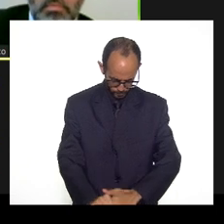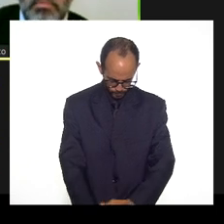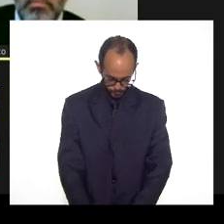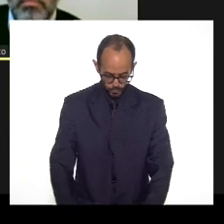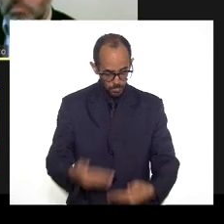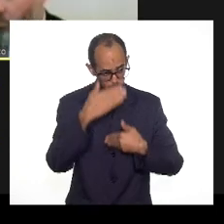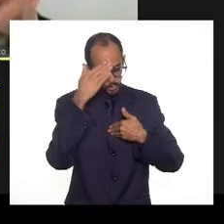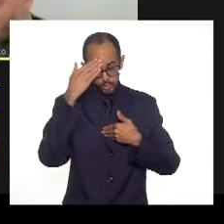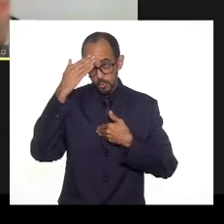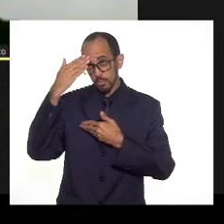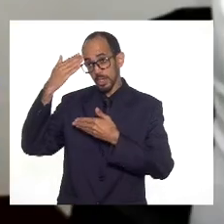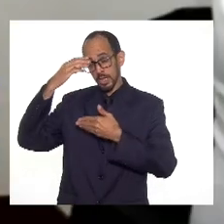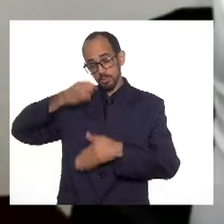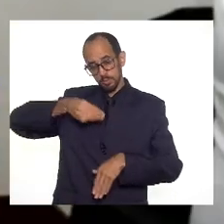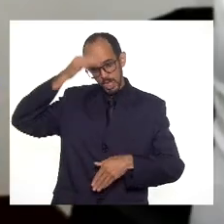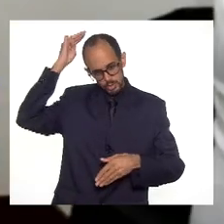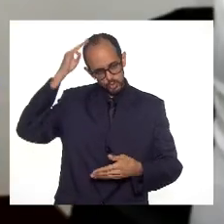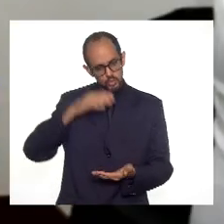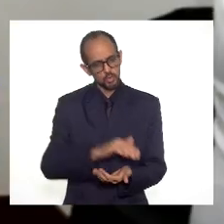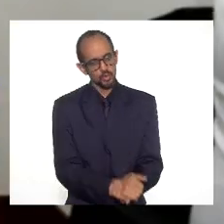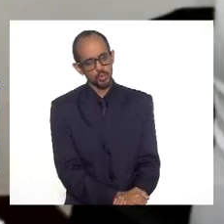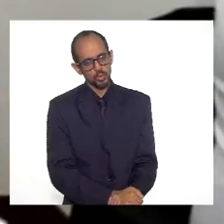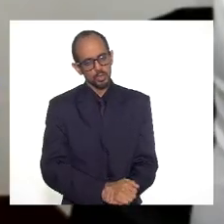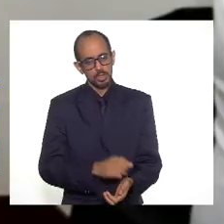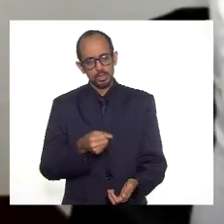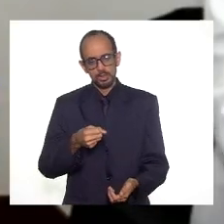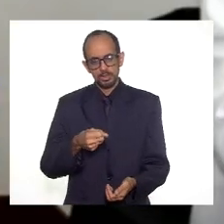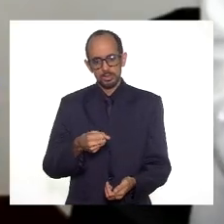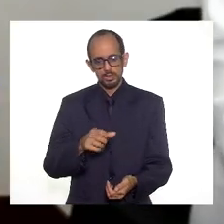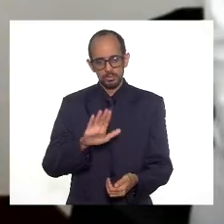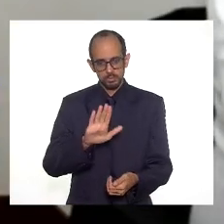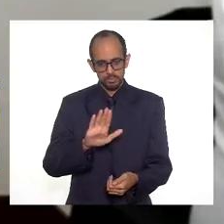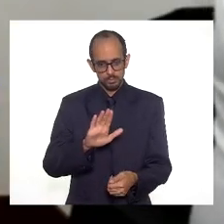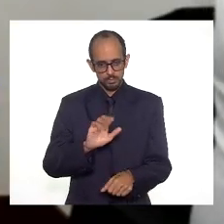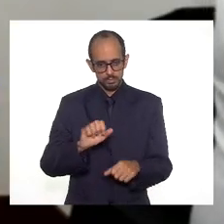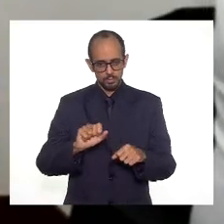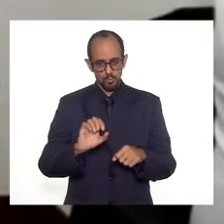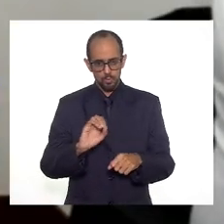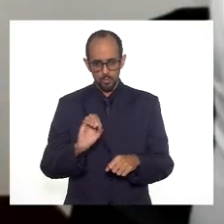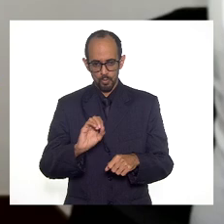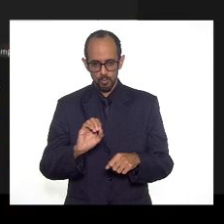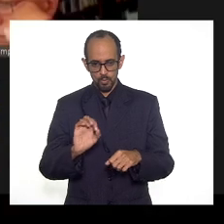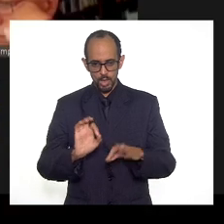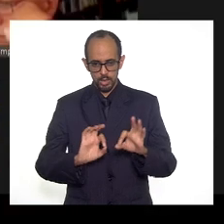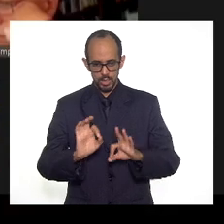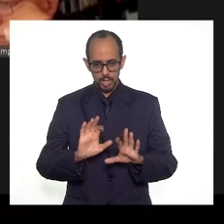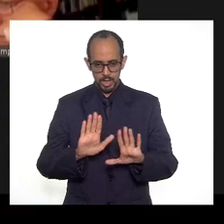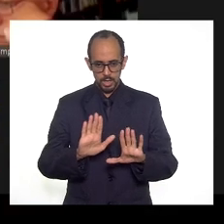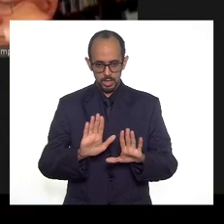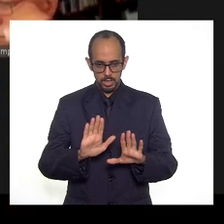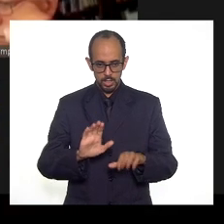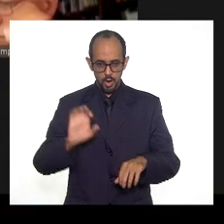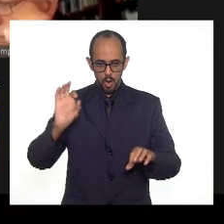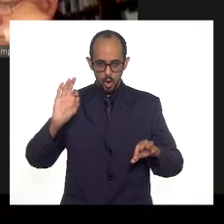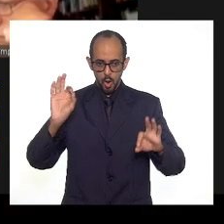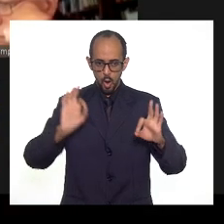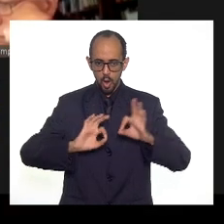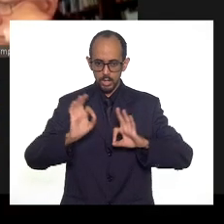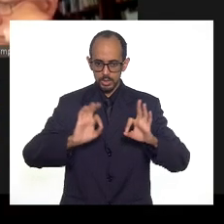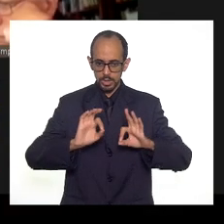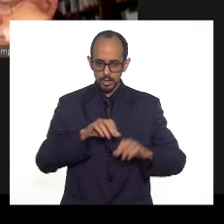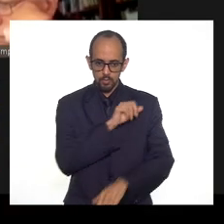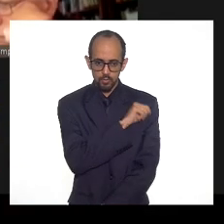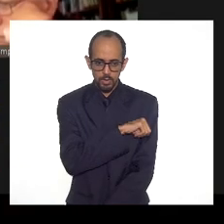Obrigado, deputado Márcio. Nada mais perdão. Alô? São de ordem, deputada